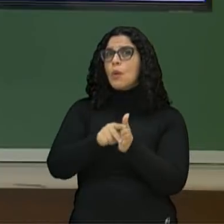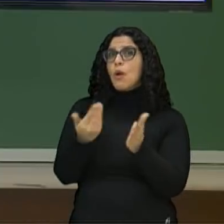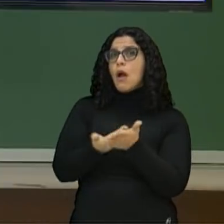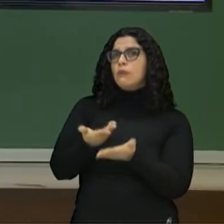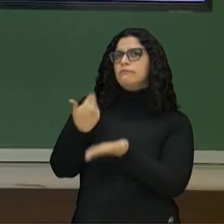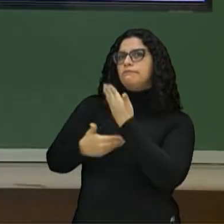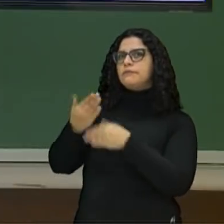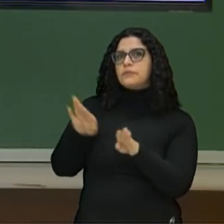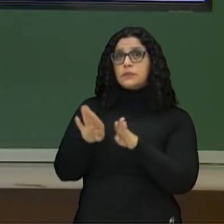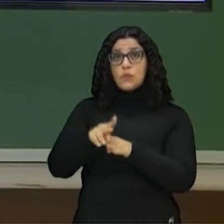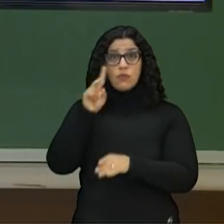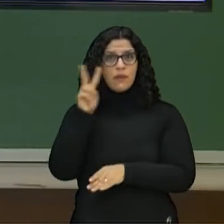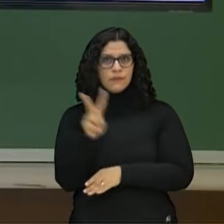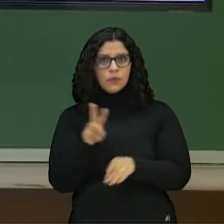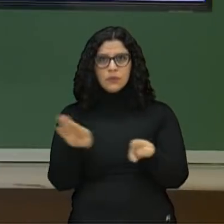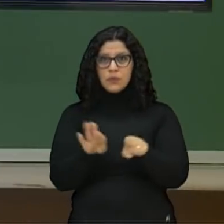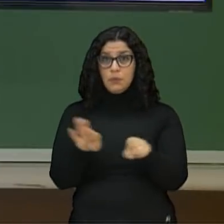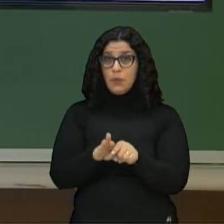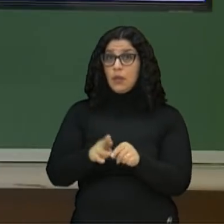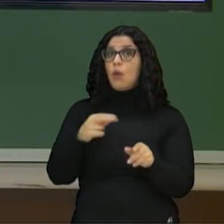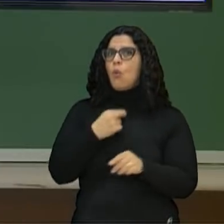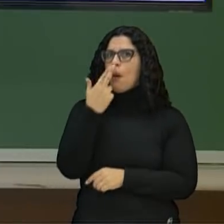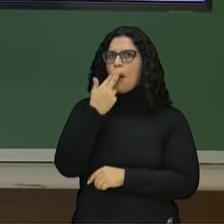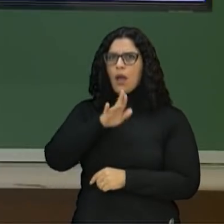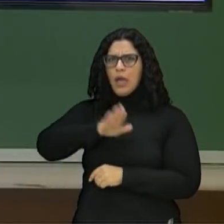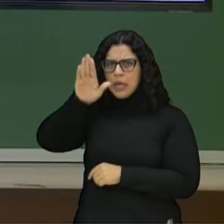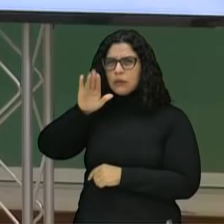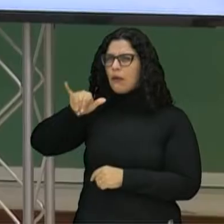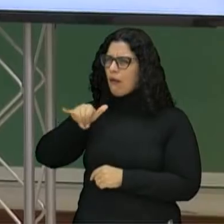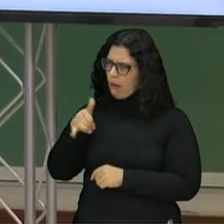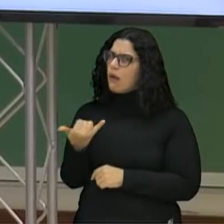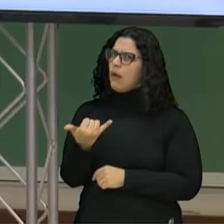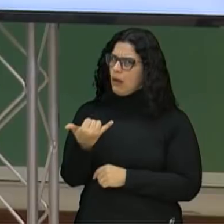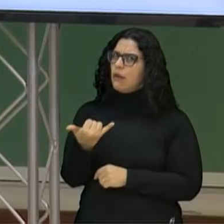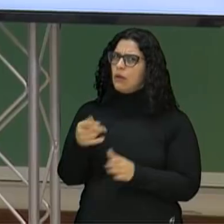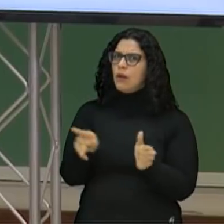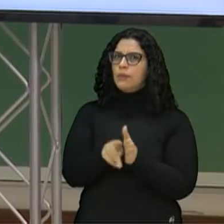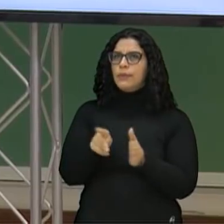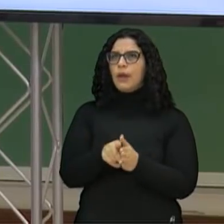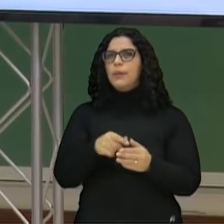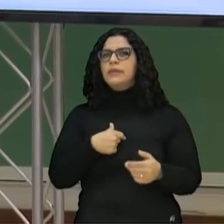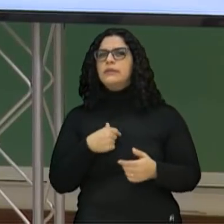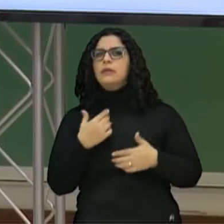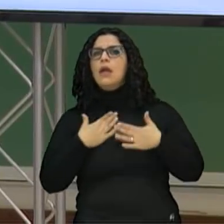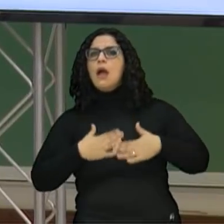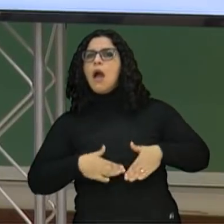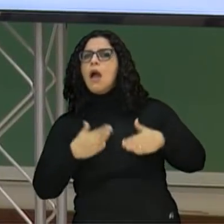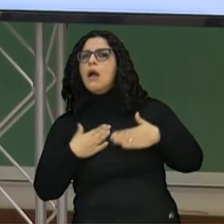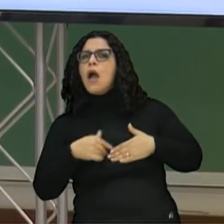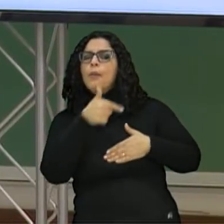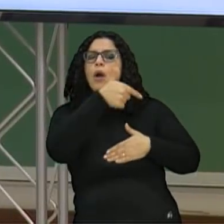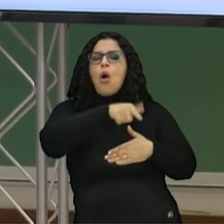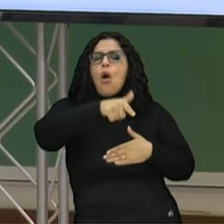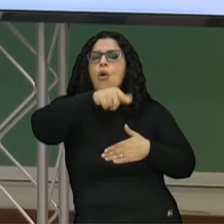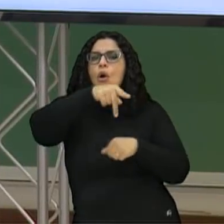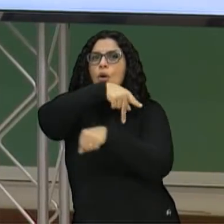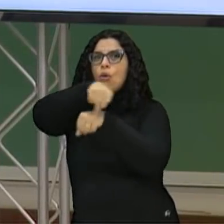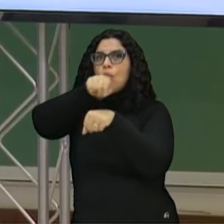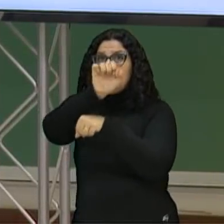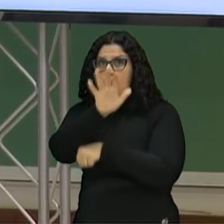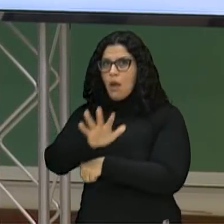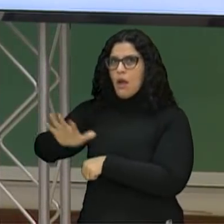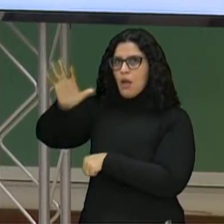última aula? Você viu que o Hitler se aproveitou da passividade dos demais países